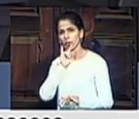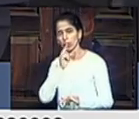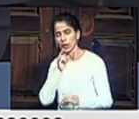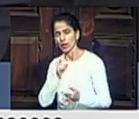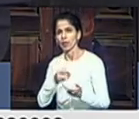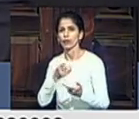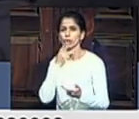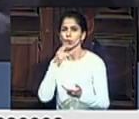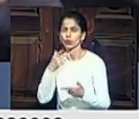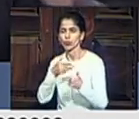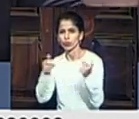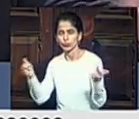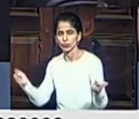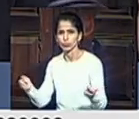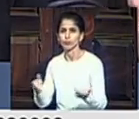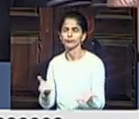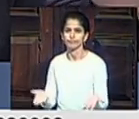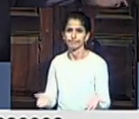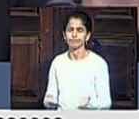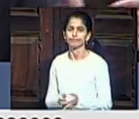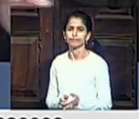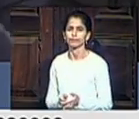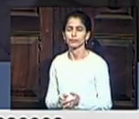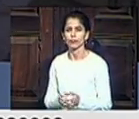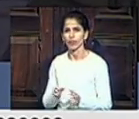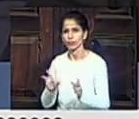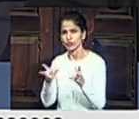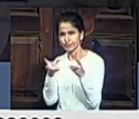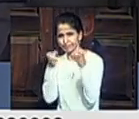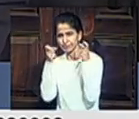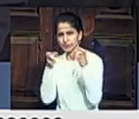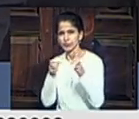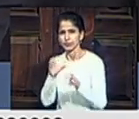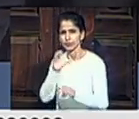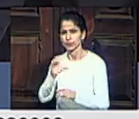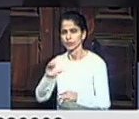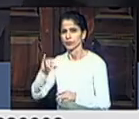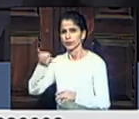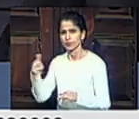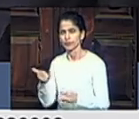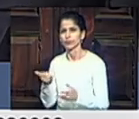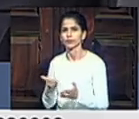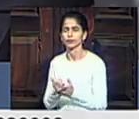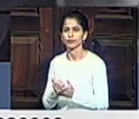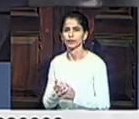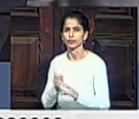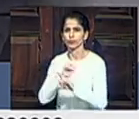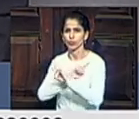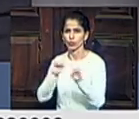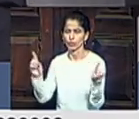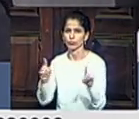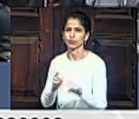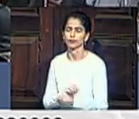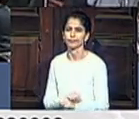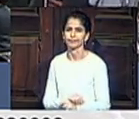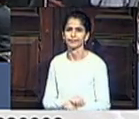taxados. Portanto, já que a questão do mérito foi discernida pela CCJ, o mérito da Comissão de Economia votará contrariamente à